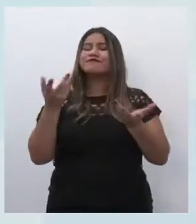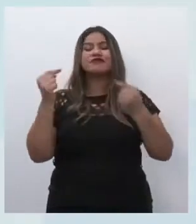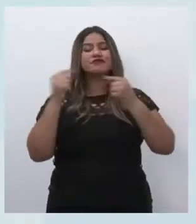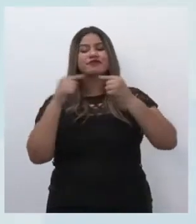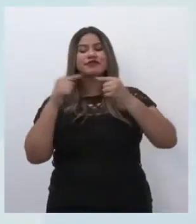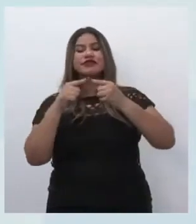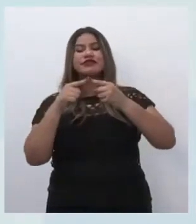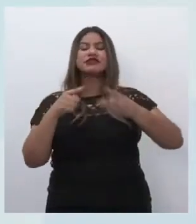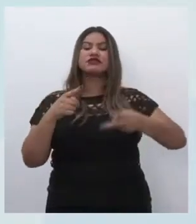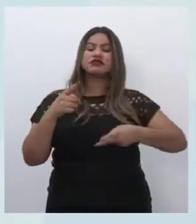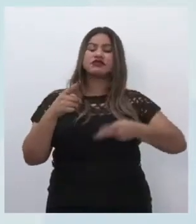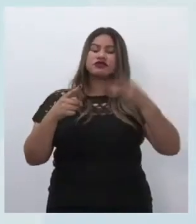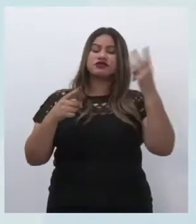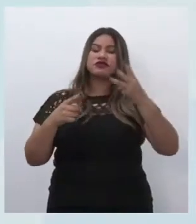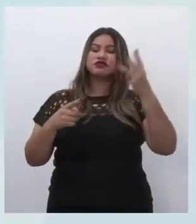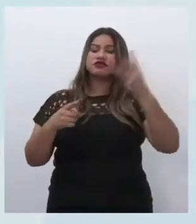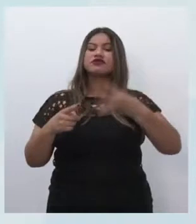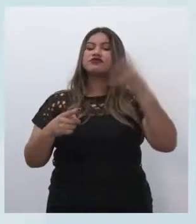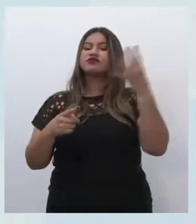e a quarta palavra.